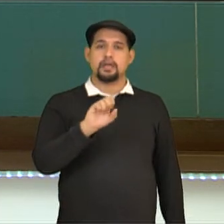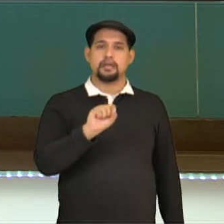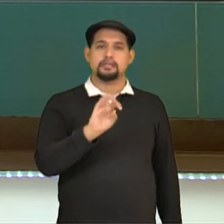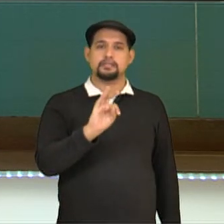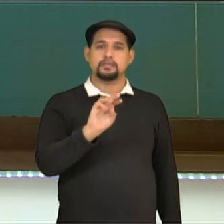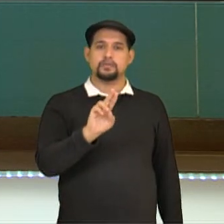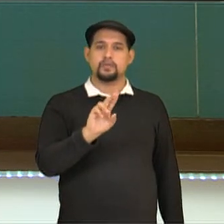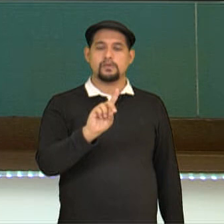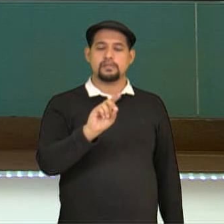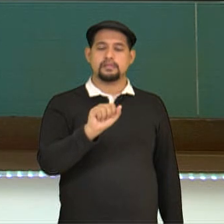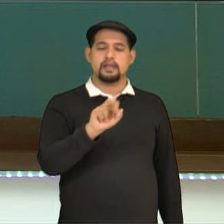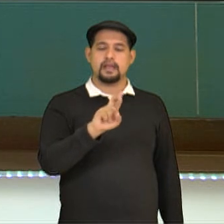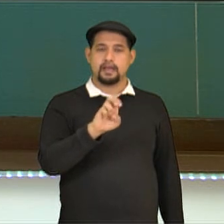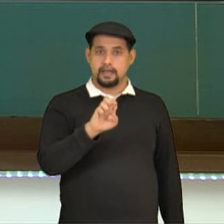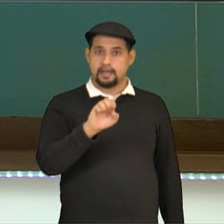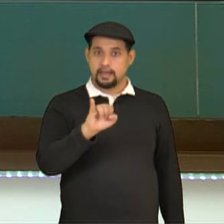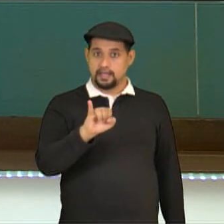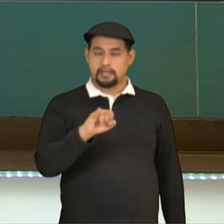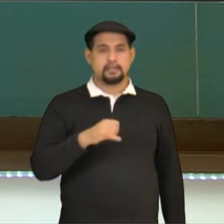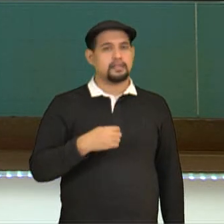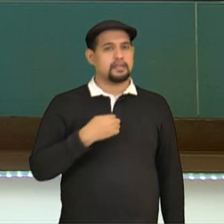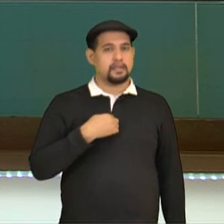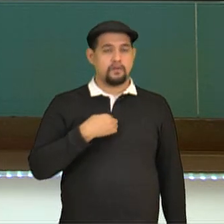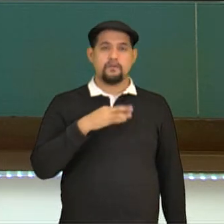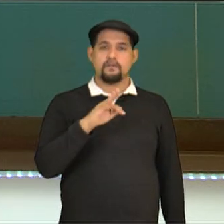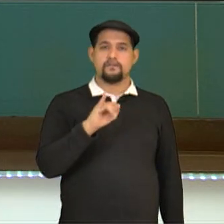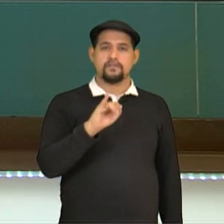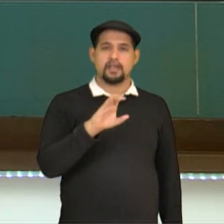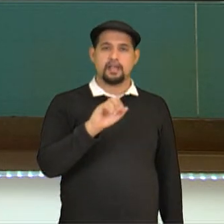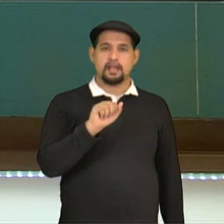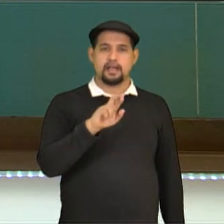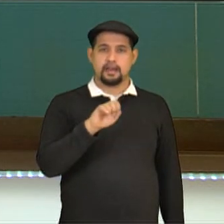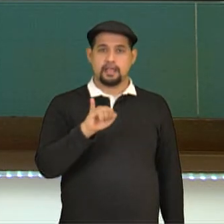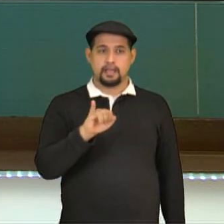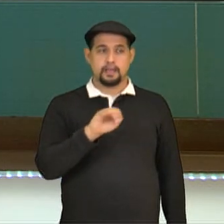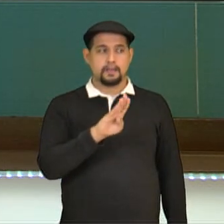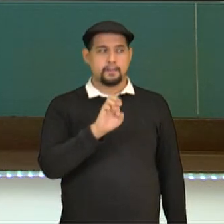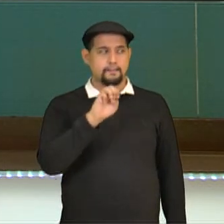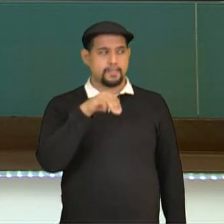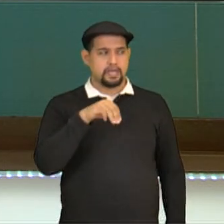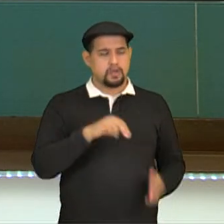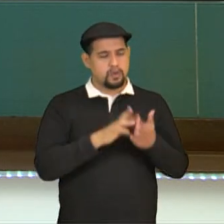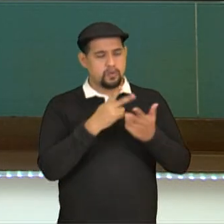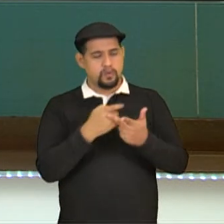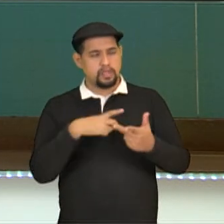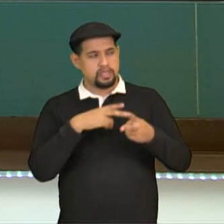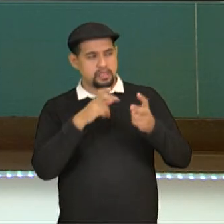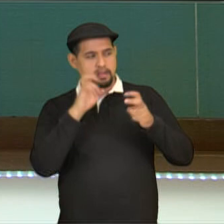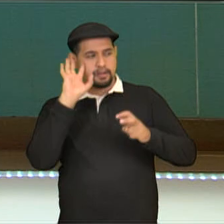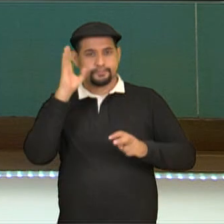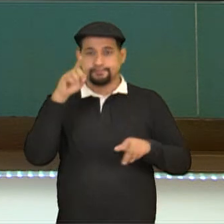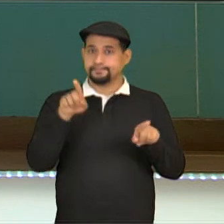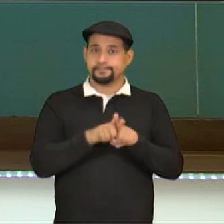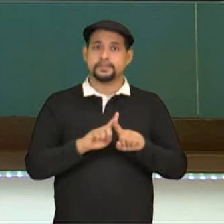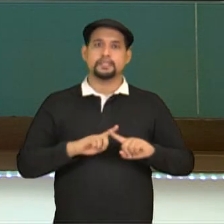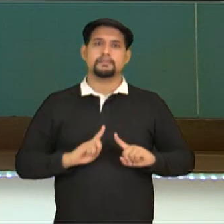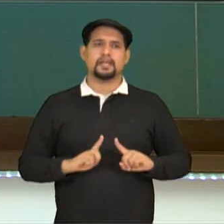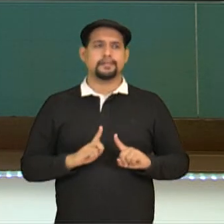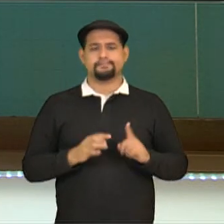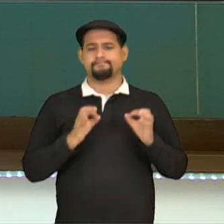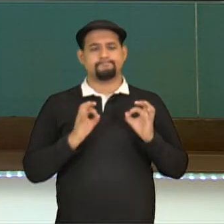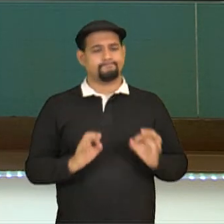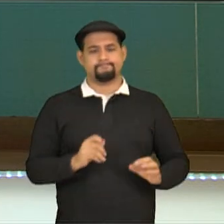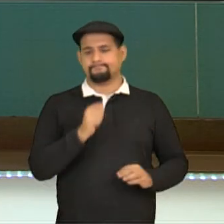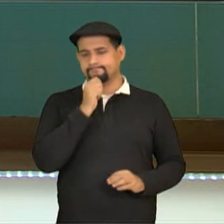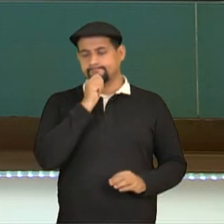de ano, eu ficarei bem. Né? Futuro do pretérito, algo que estava previsto para acontecer, mas que também não deu